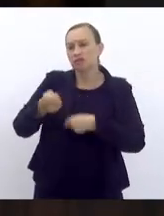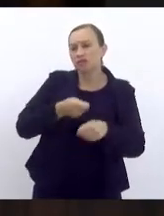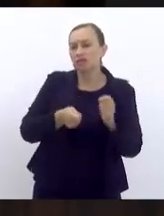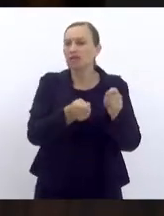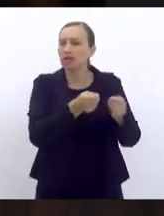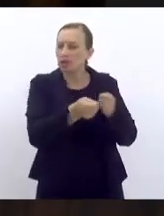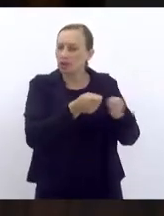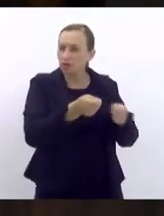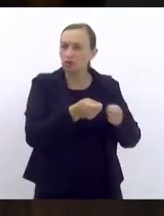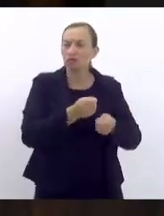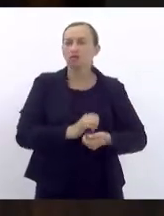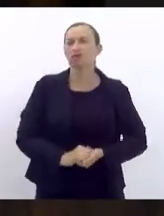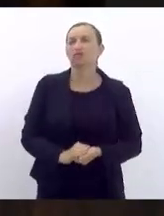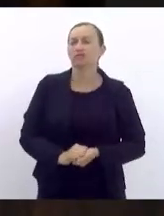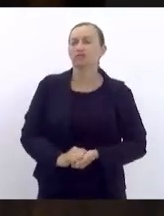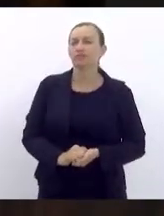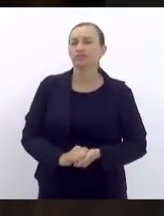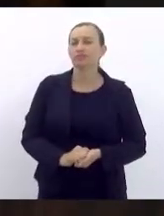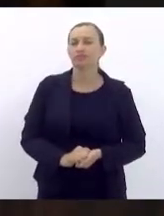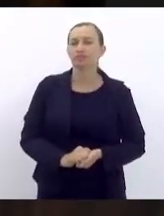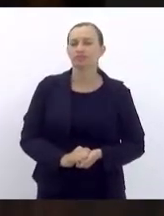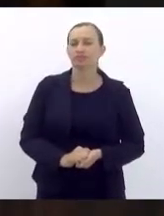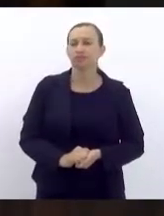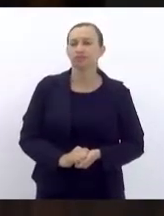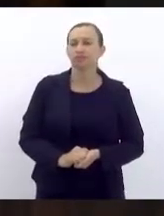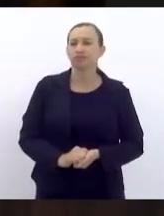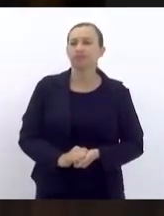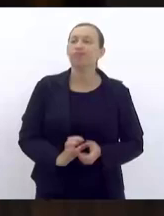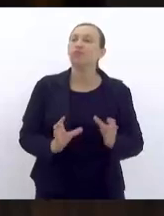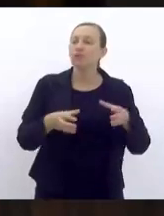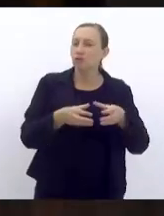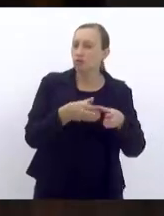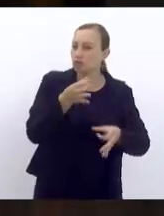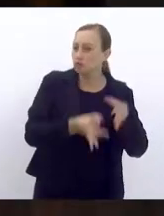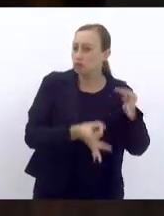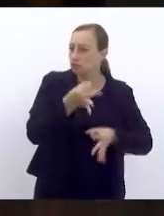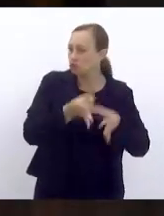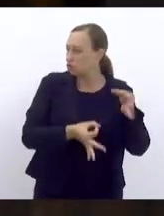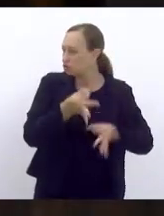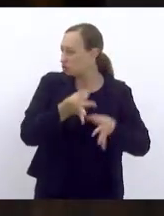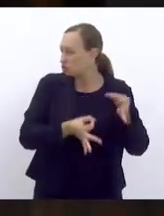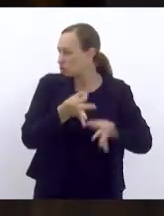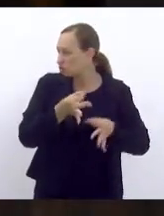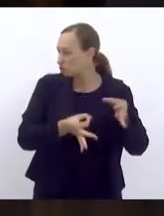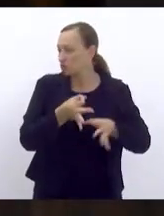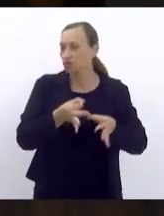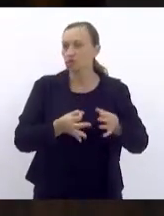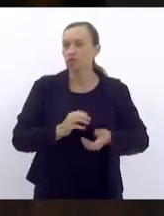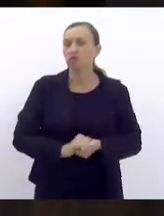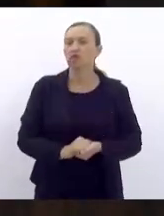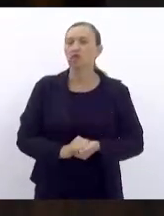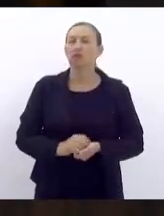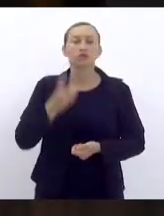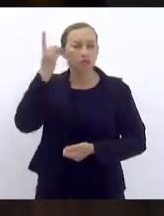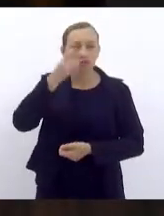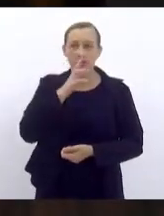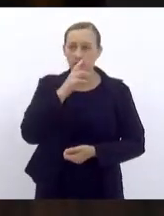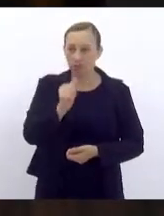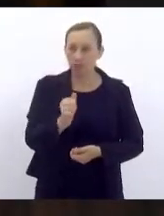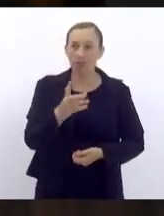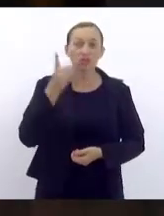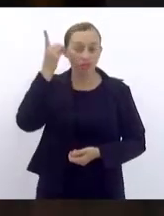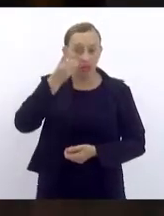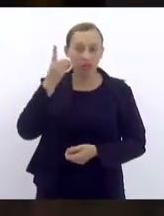fiscalização financeira e controle para emitir pareceres pela comissão de condição de justiça deputado Rodrigo Amorim deputado doutor